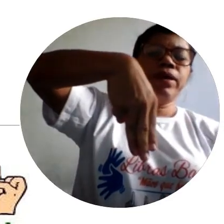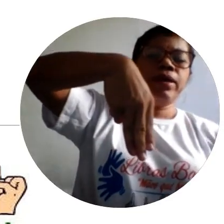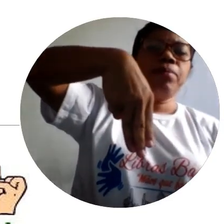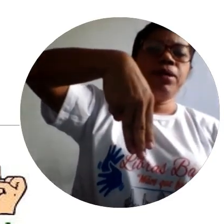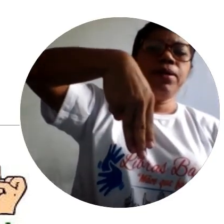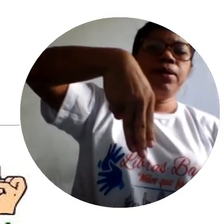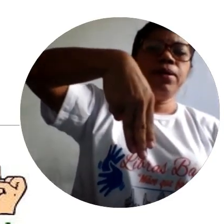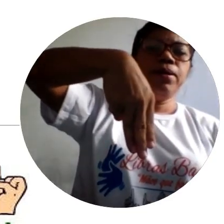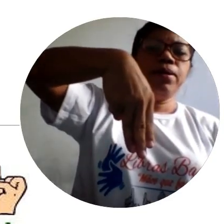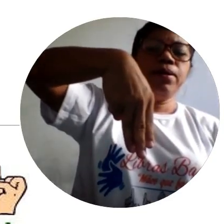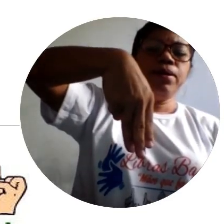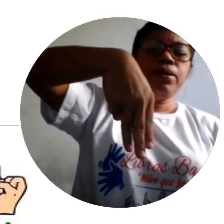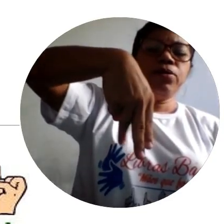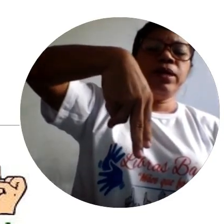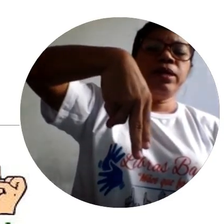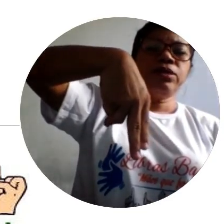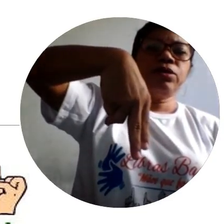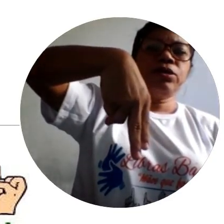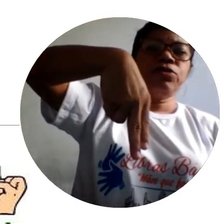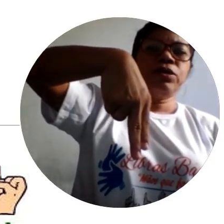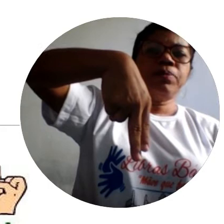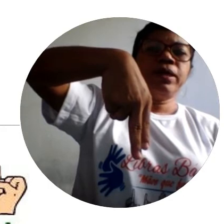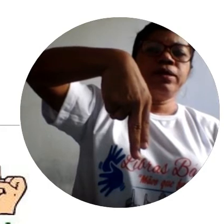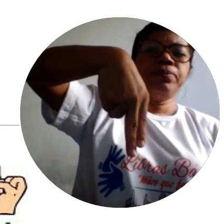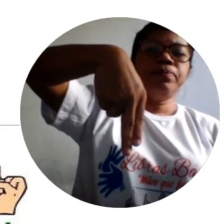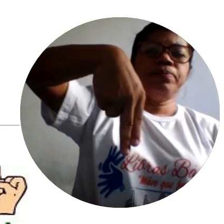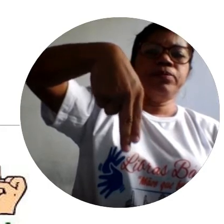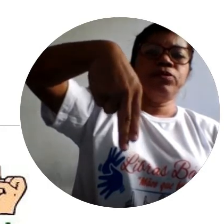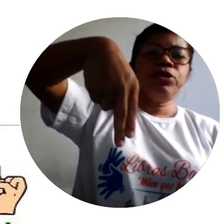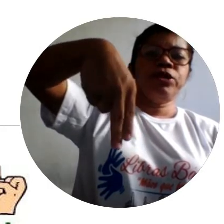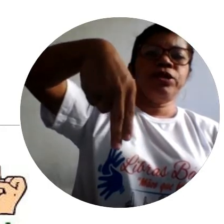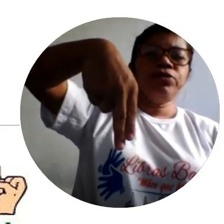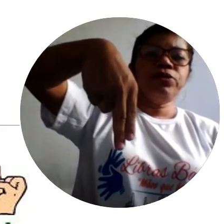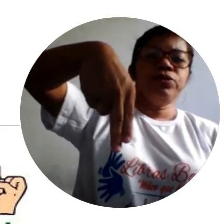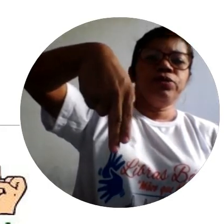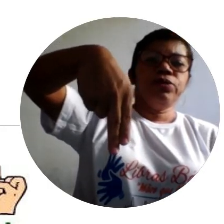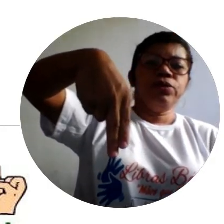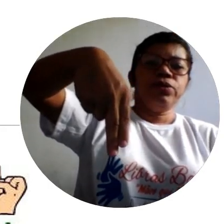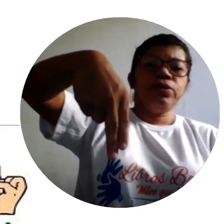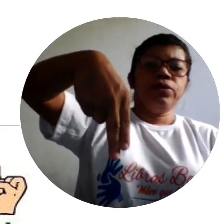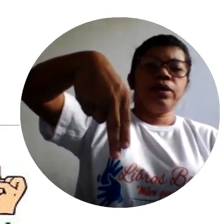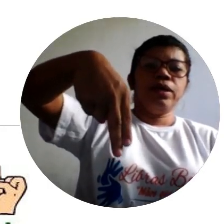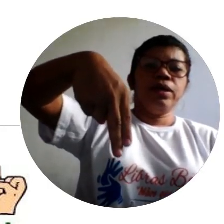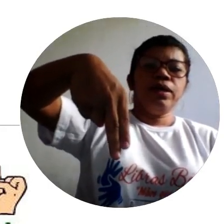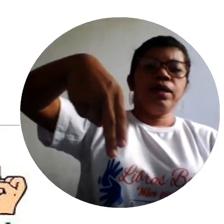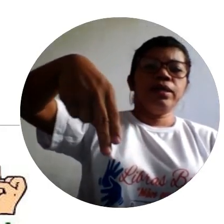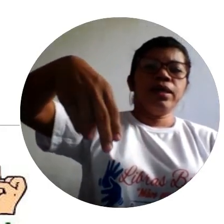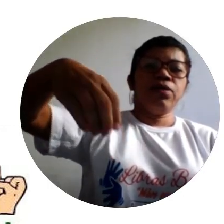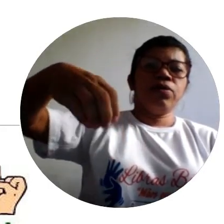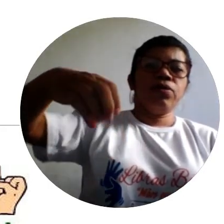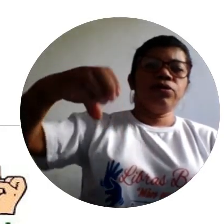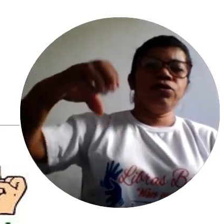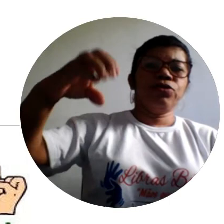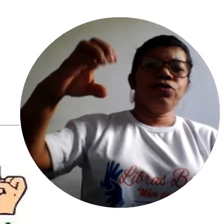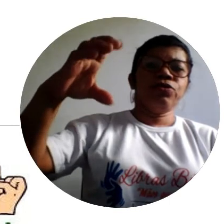ó, M. O N é só as duas pernas, dois dedos, tá?